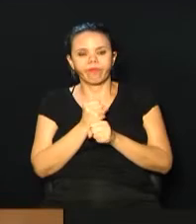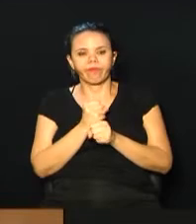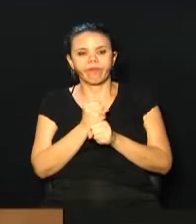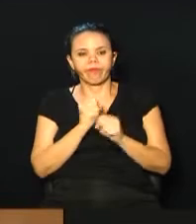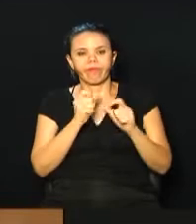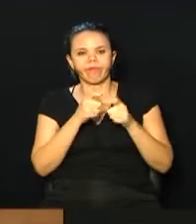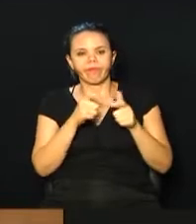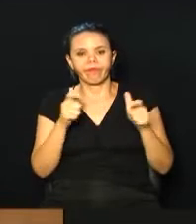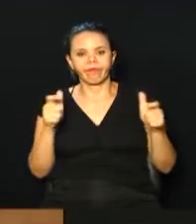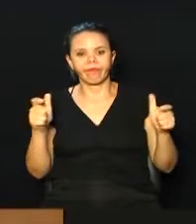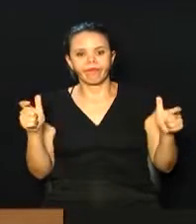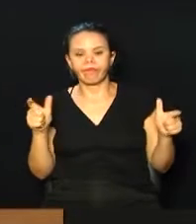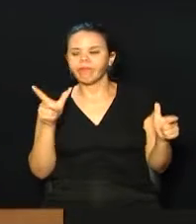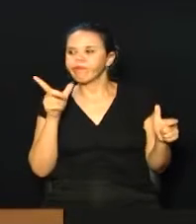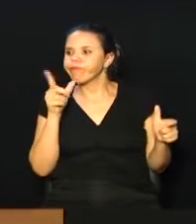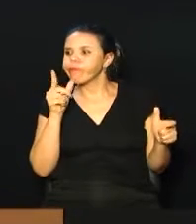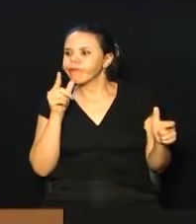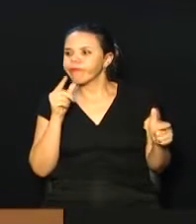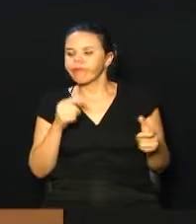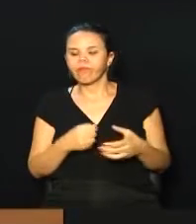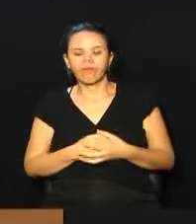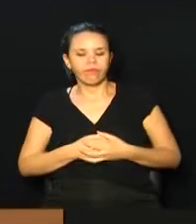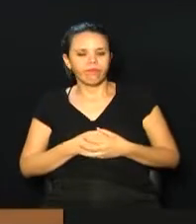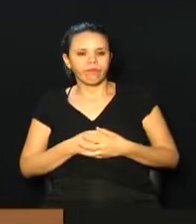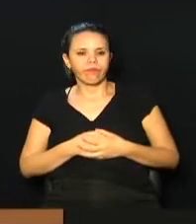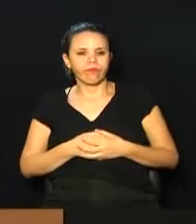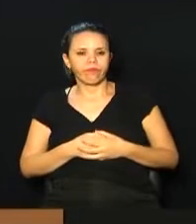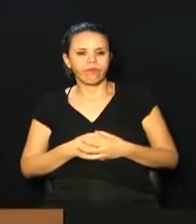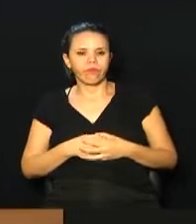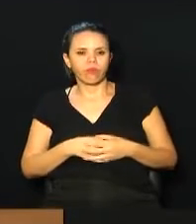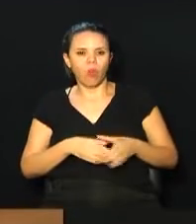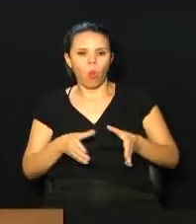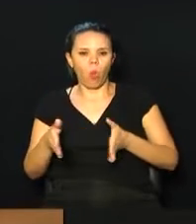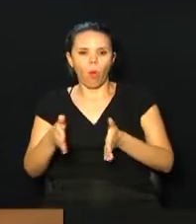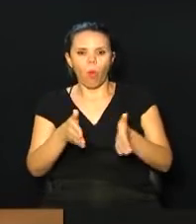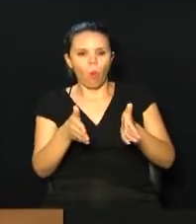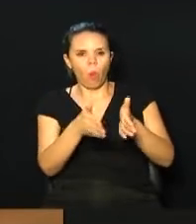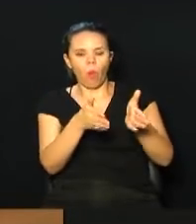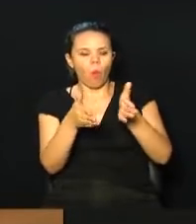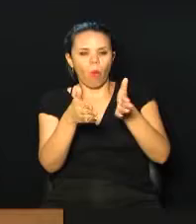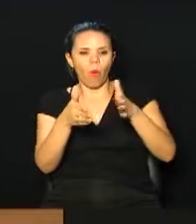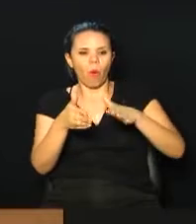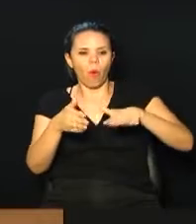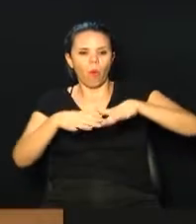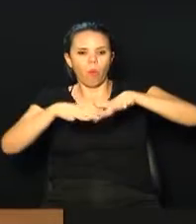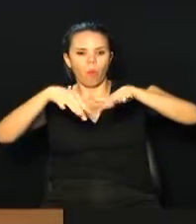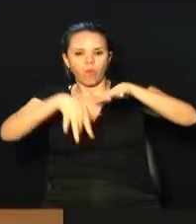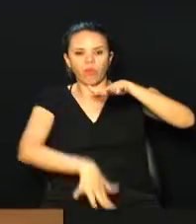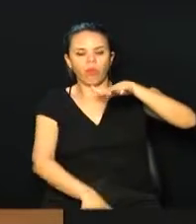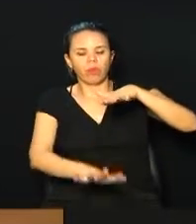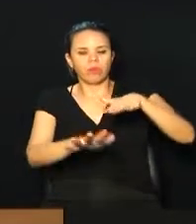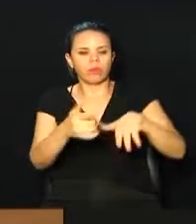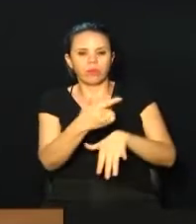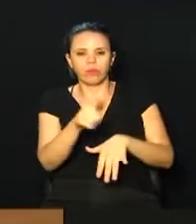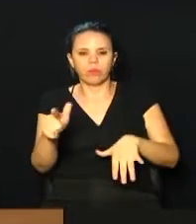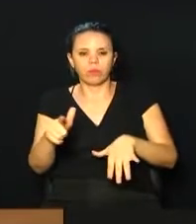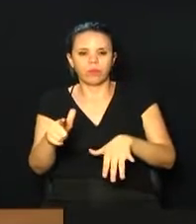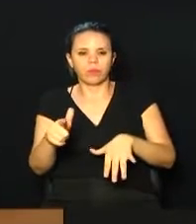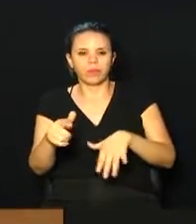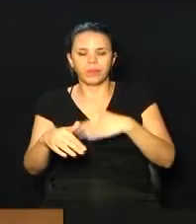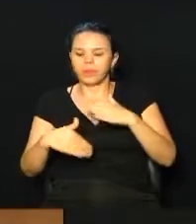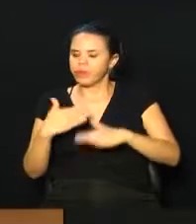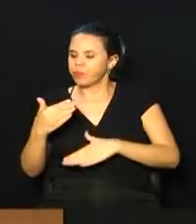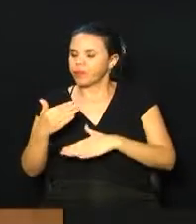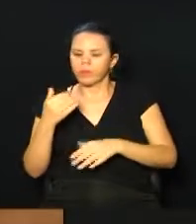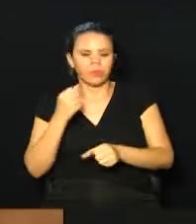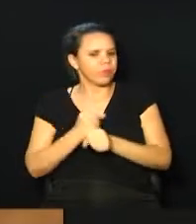de água em canais de macrodrenagem que não foram